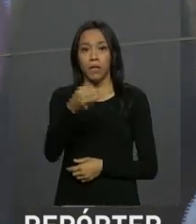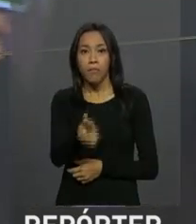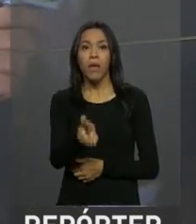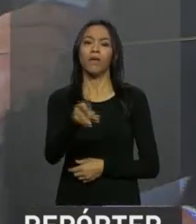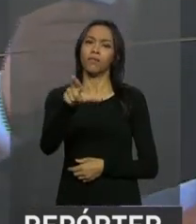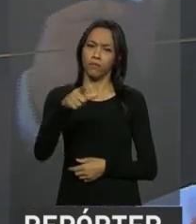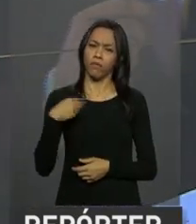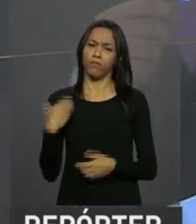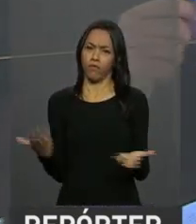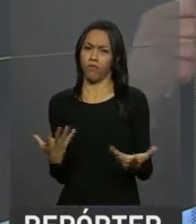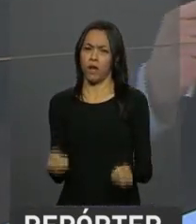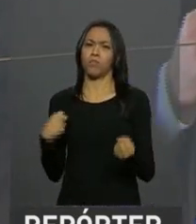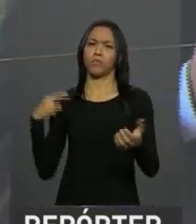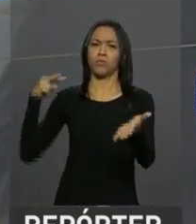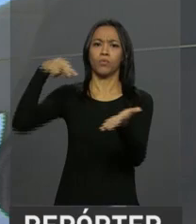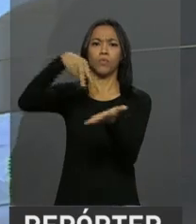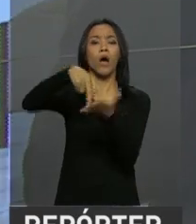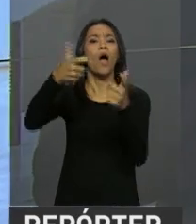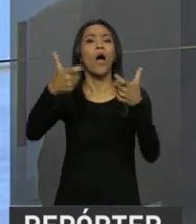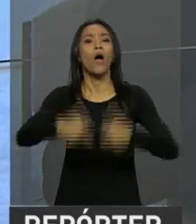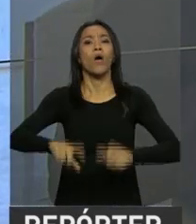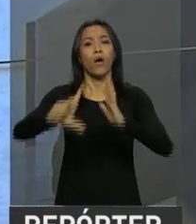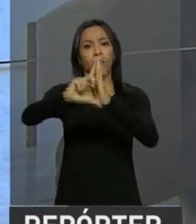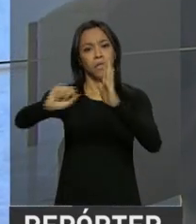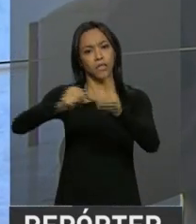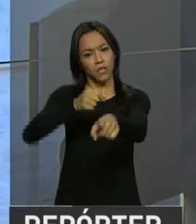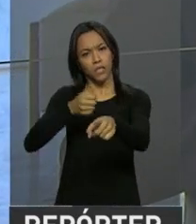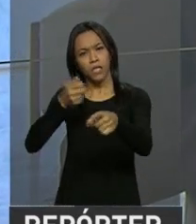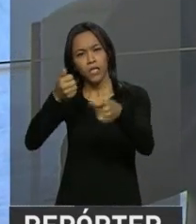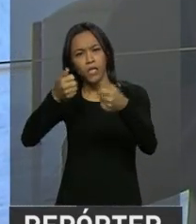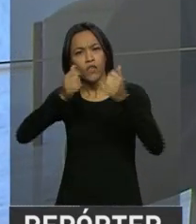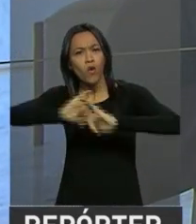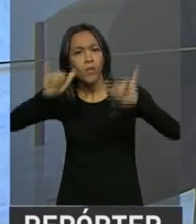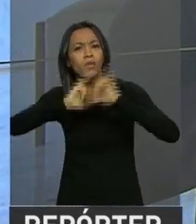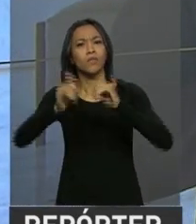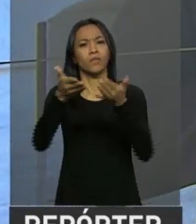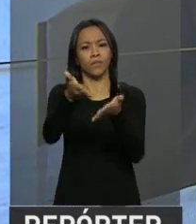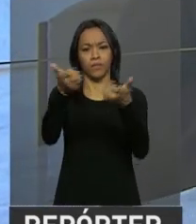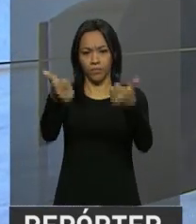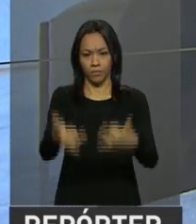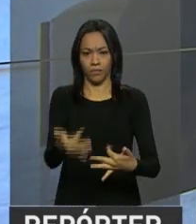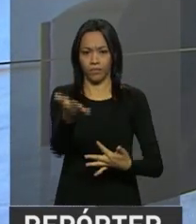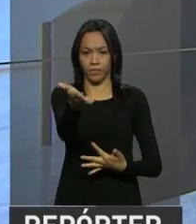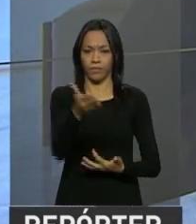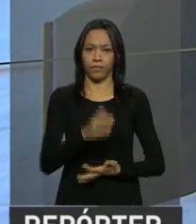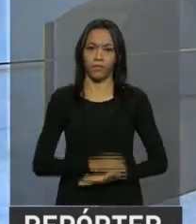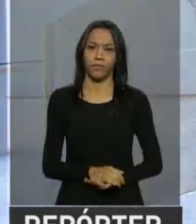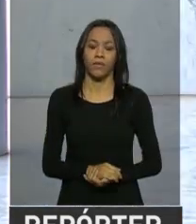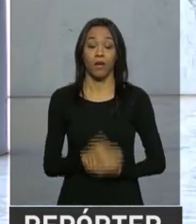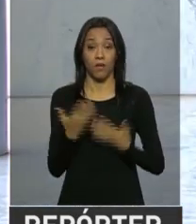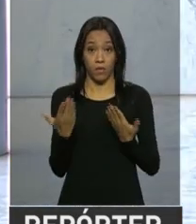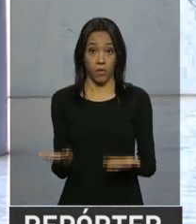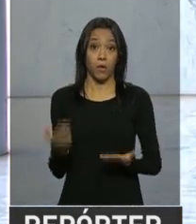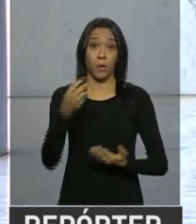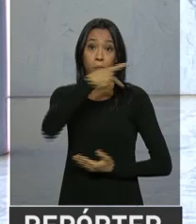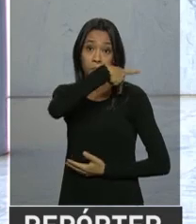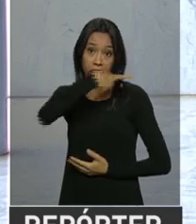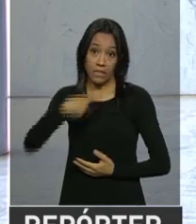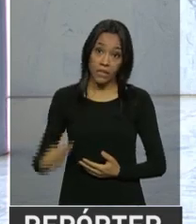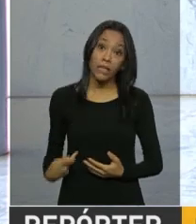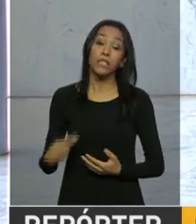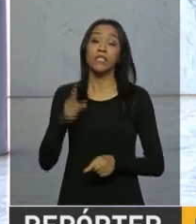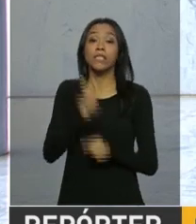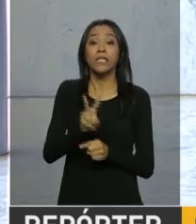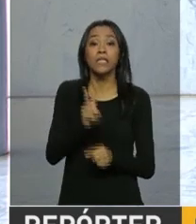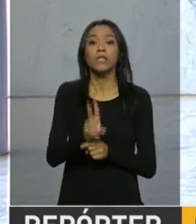do Planalto conversar com João Pedro Neto que tem as informações João oô Jaime Olha o Presidente da República